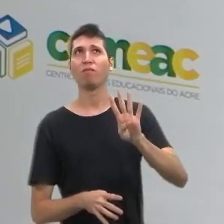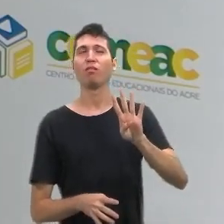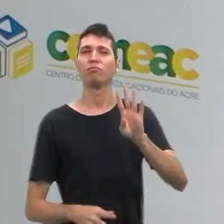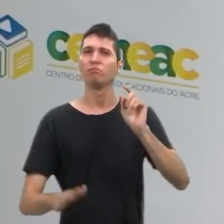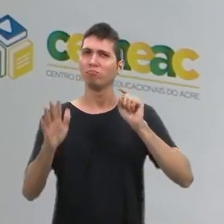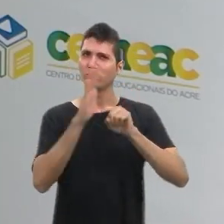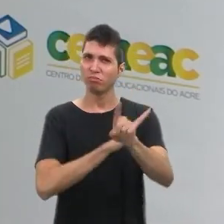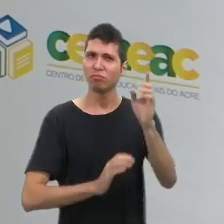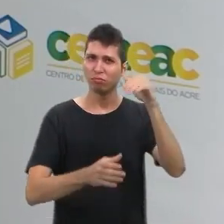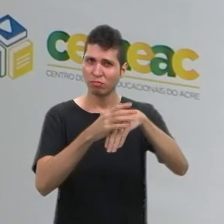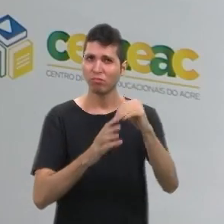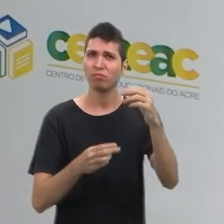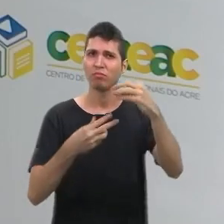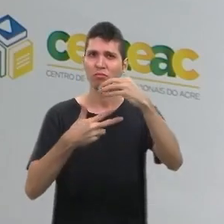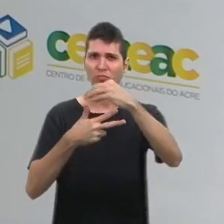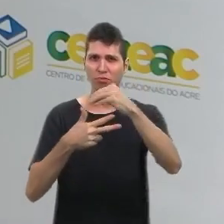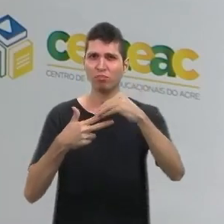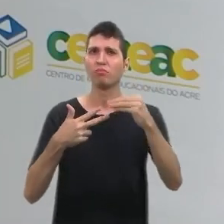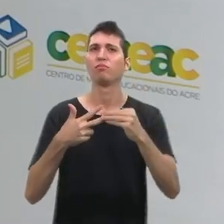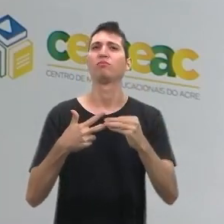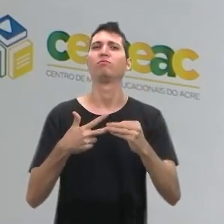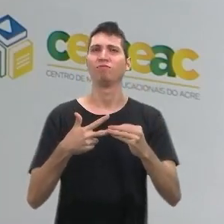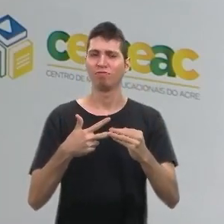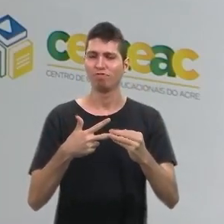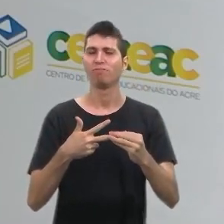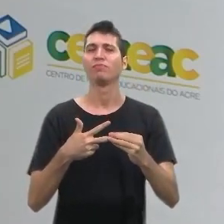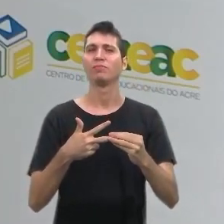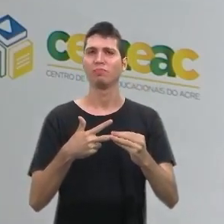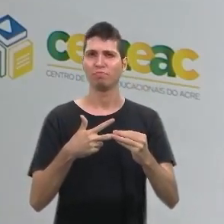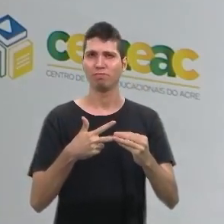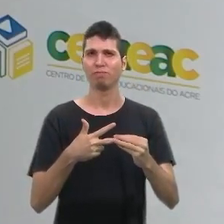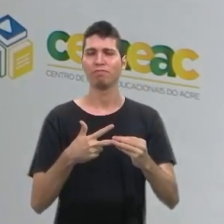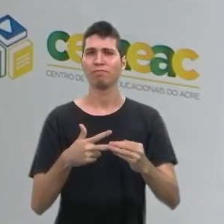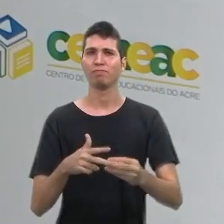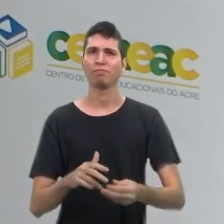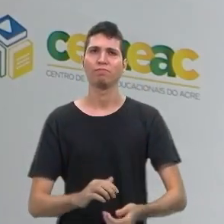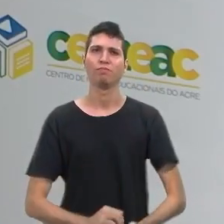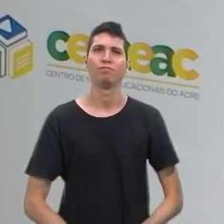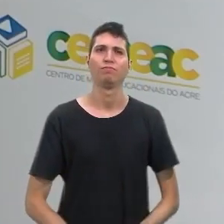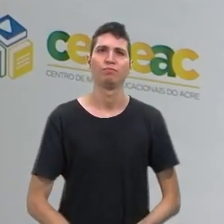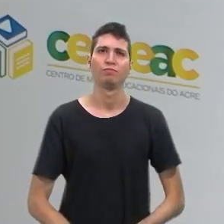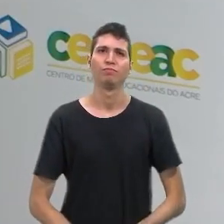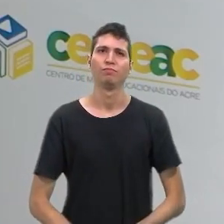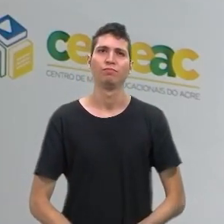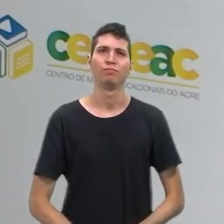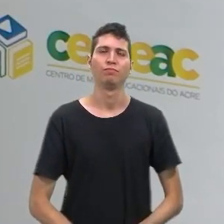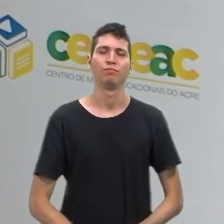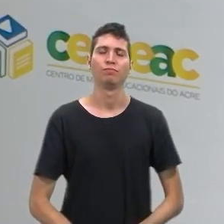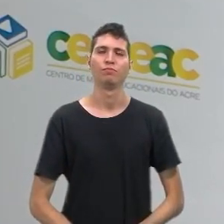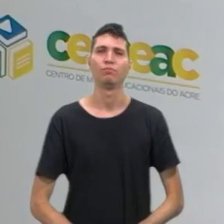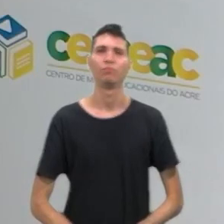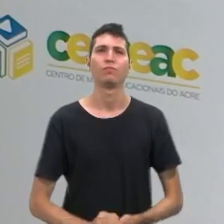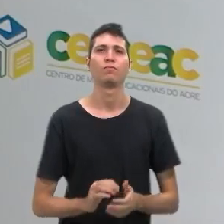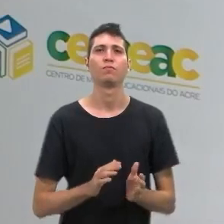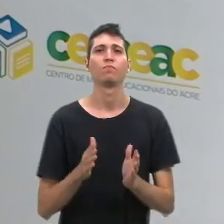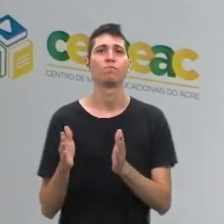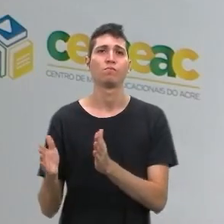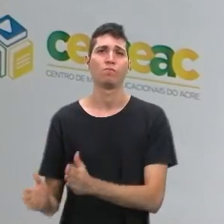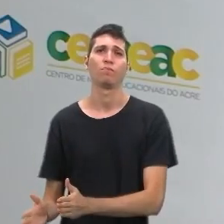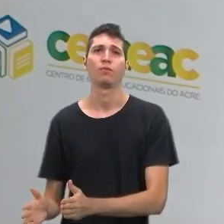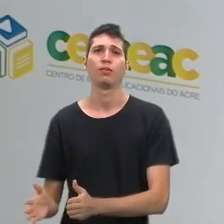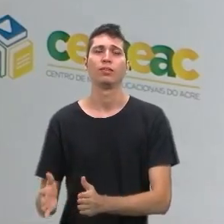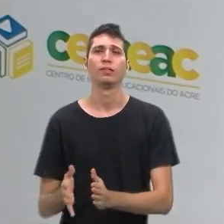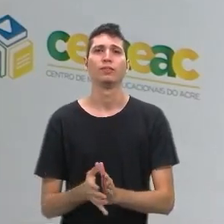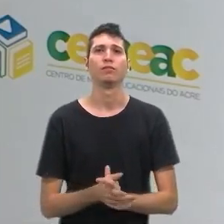Enem. Pode consultar todas. Nos últimos 10 anos você vai encontrar essa mesma frequência de informações. Vamos a mais problemas. Lembra